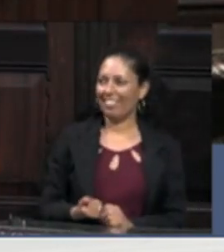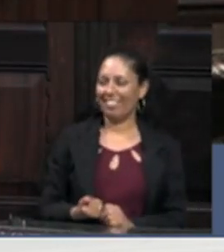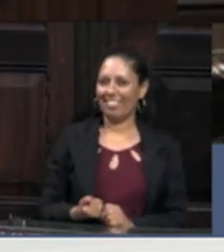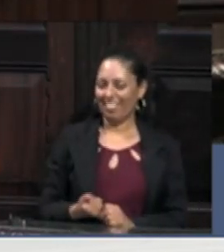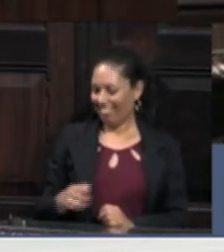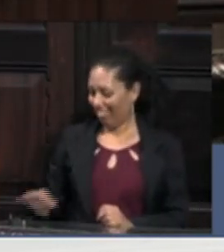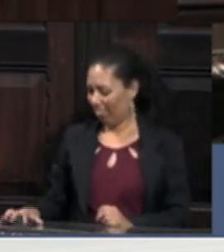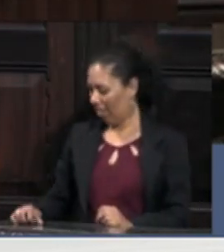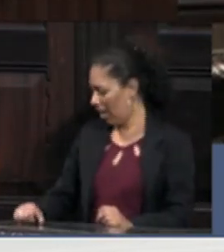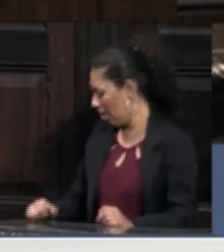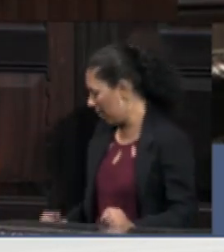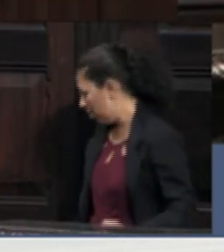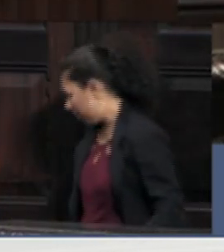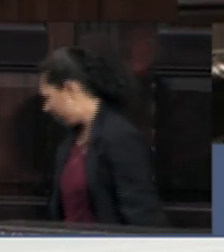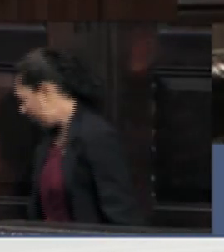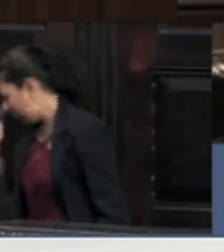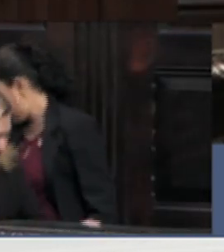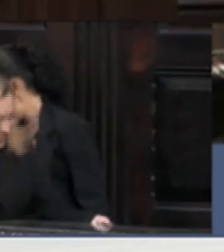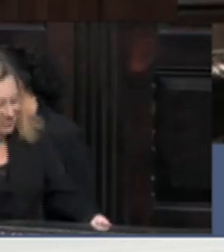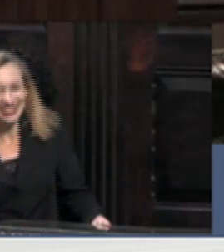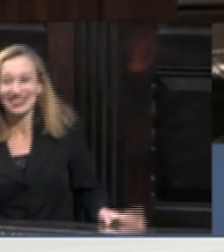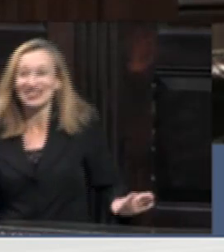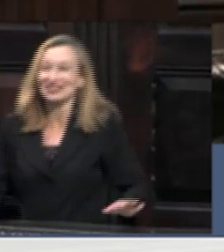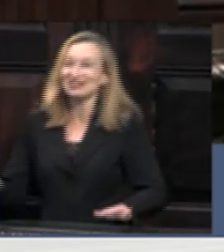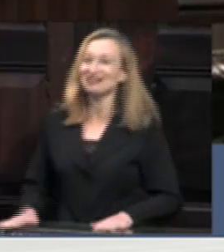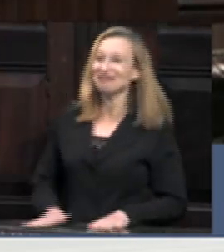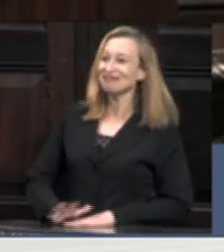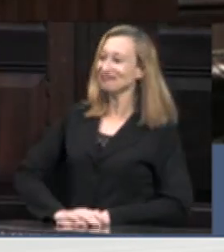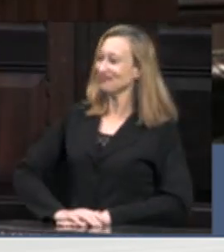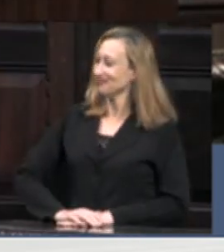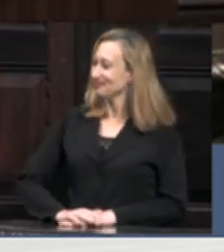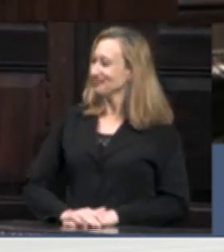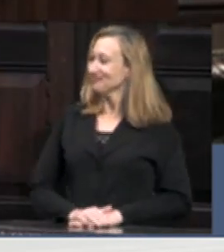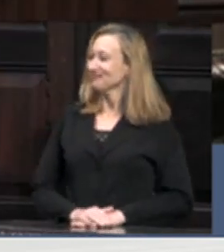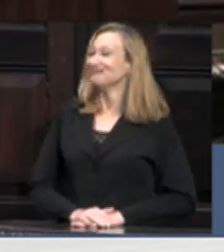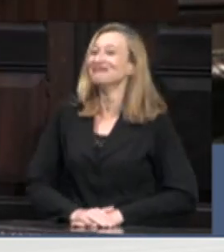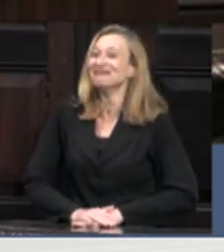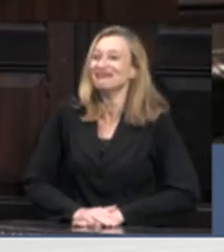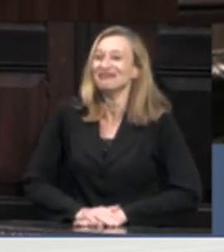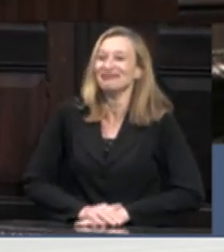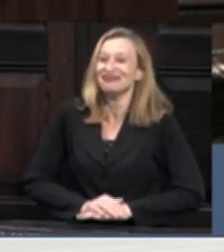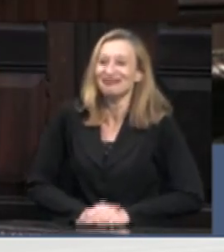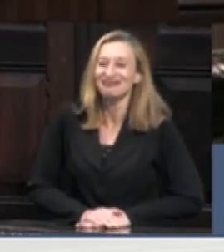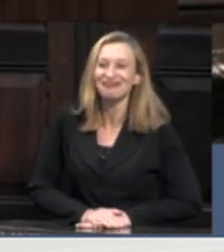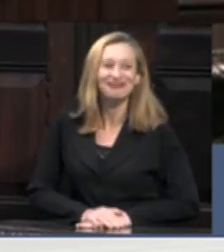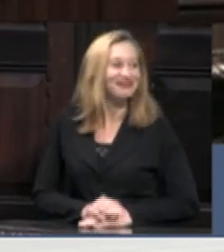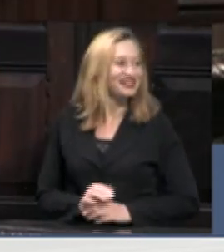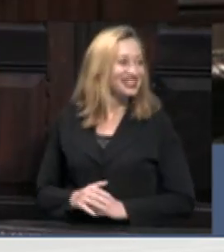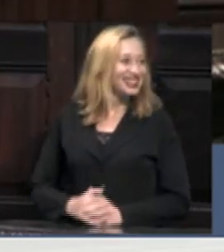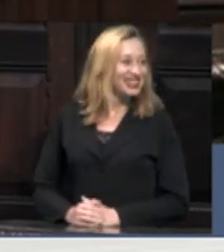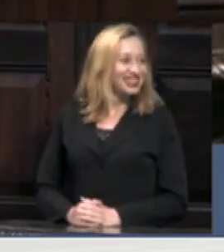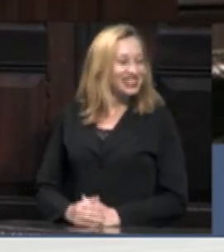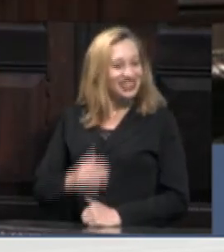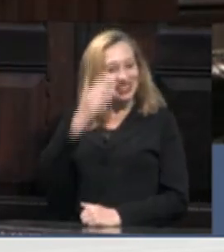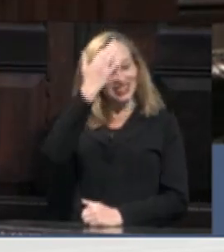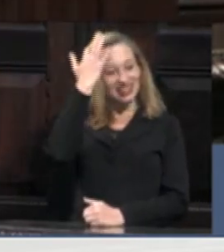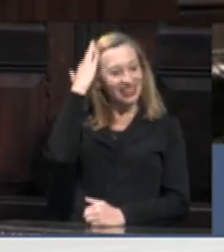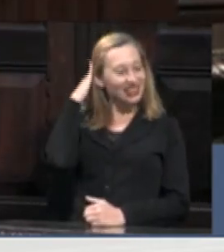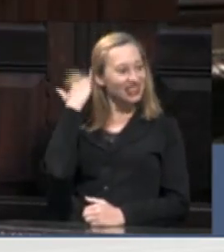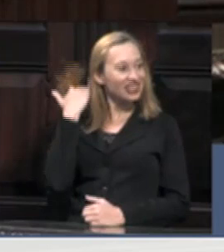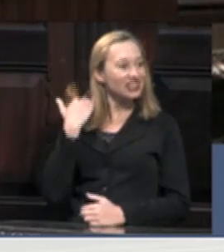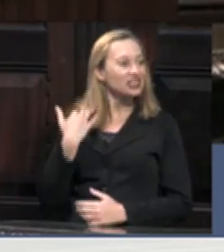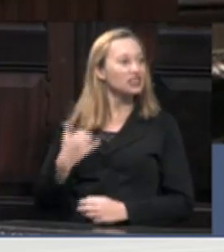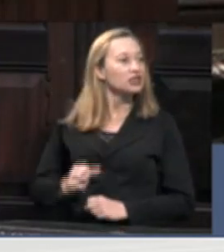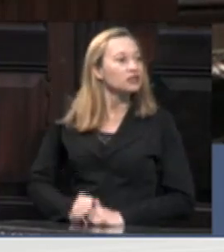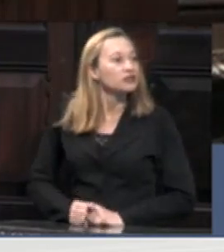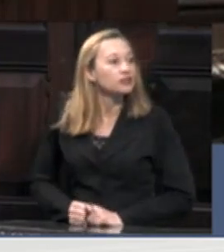plurianual. Então é difícil, é complicado esta casa fazer uma análise com o grau de profundidade e que